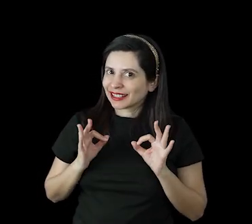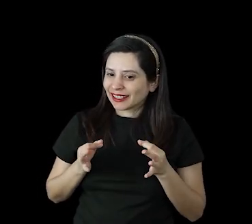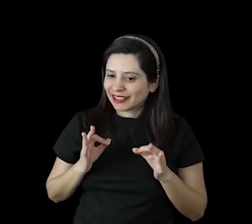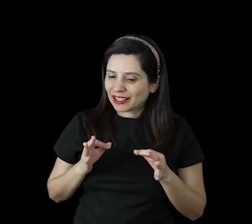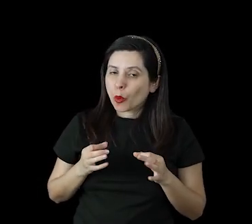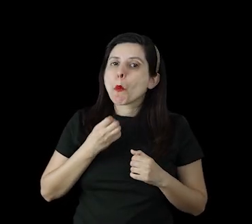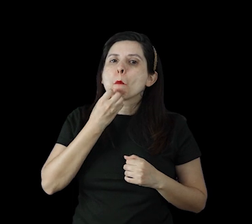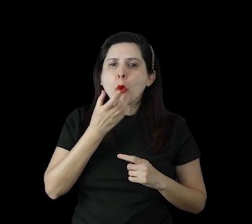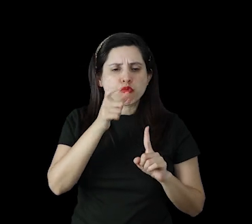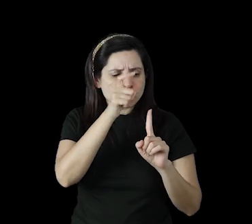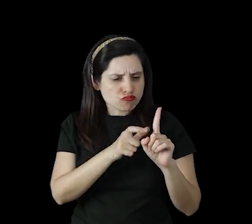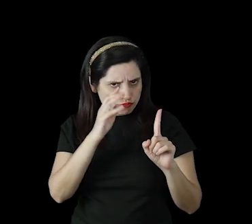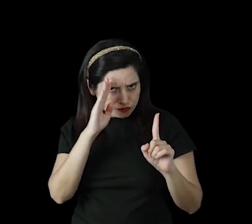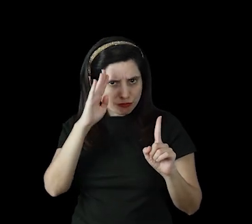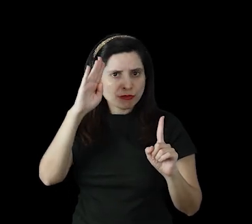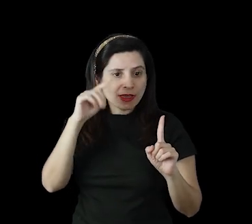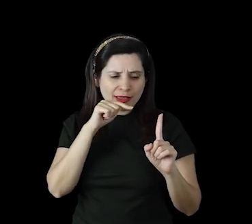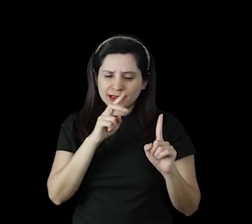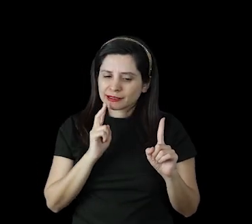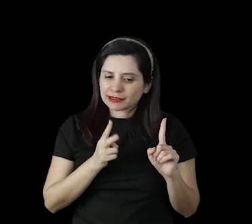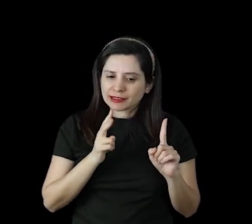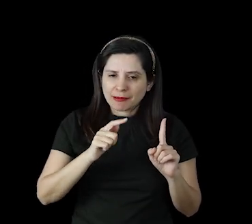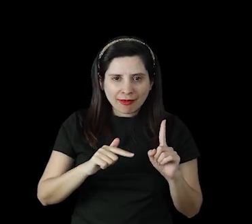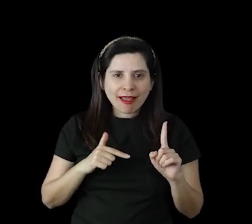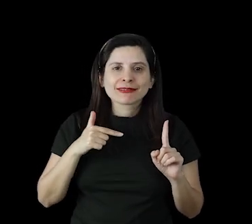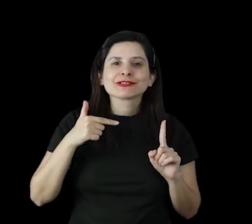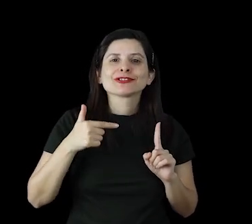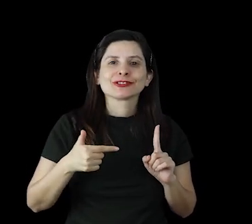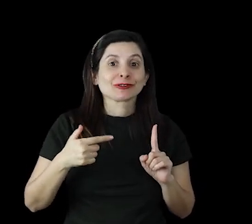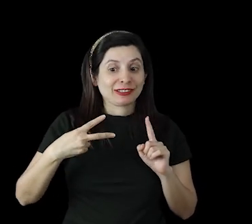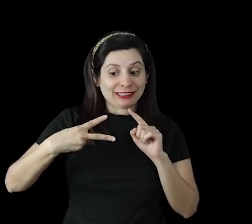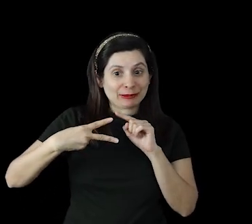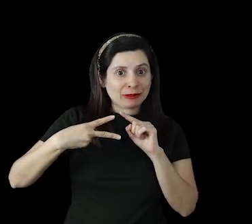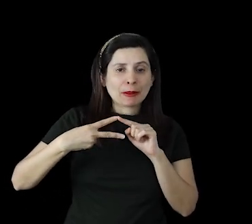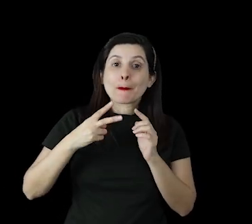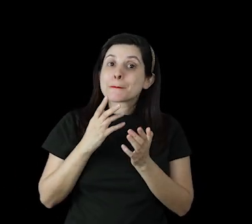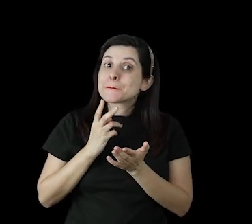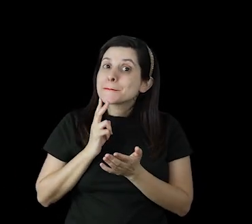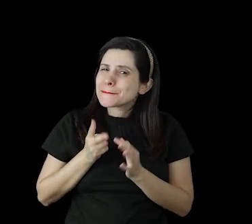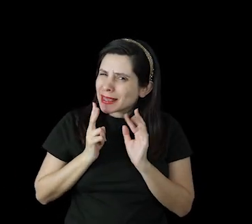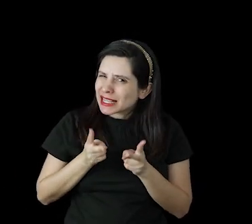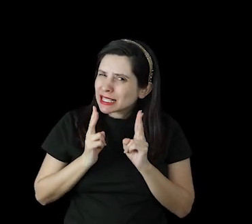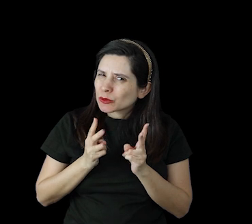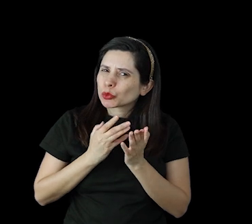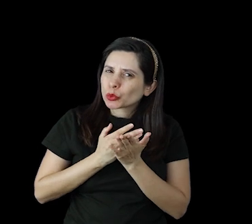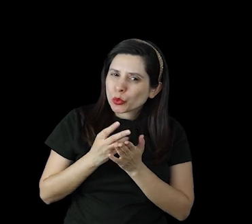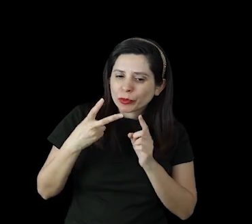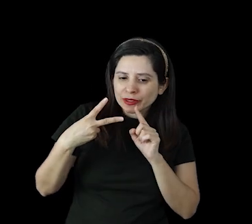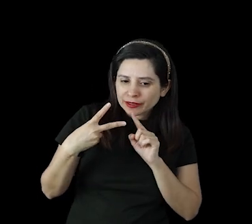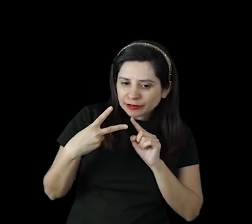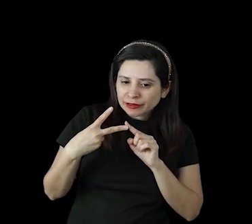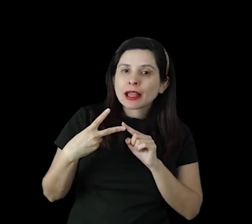um bom protagonista, ele sempre vai ser ativo, mesmo que no começo ele seja reativo, porque é nas ações